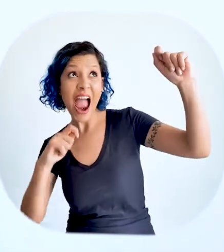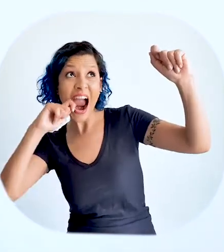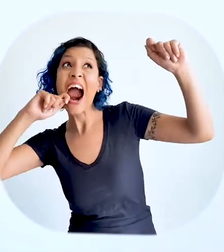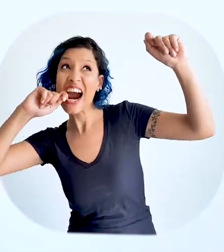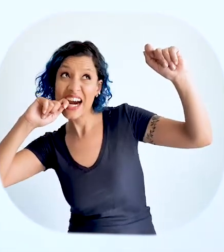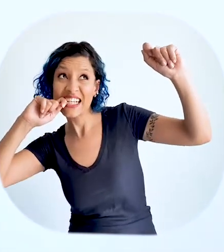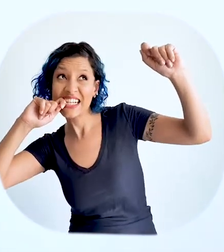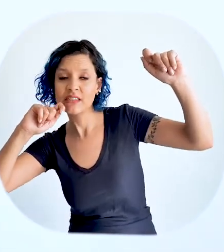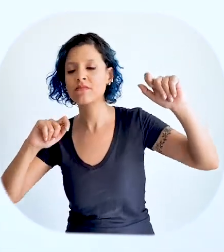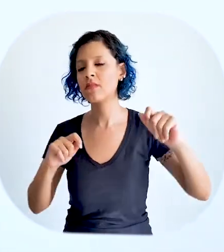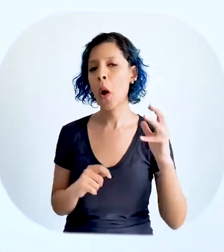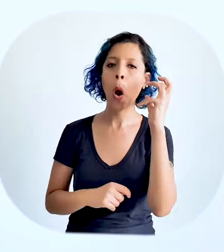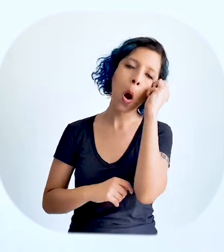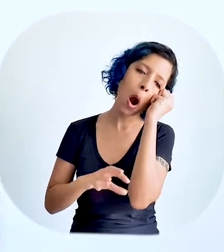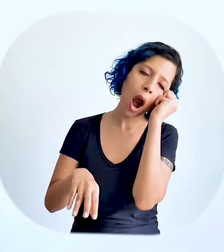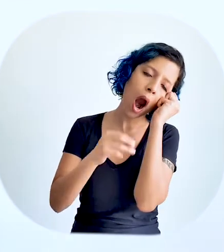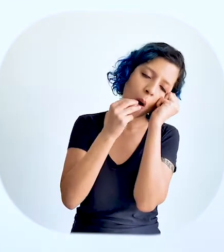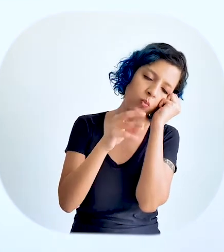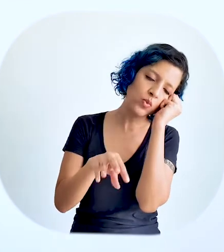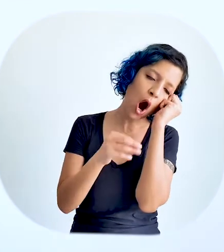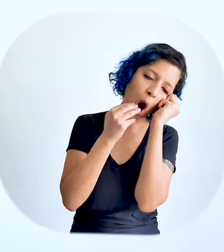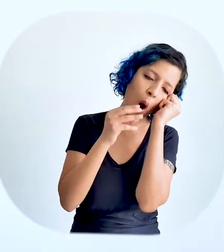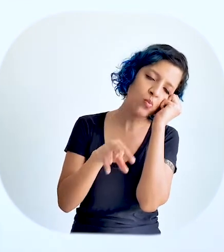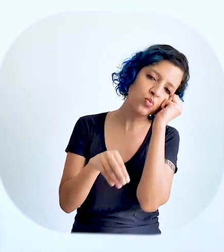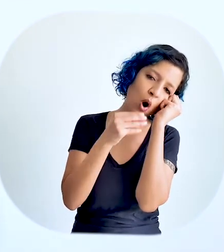Comeu dormindo.